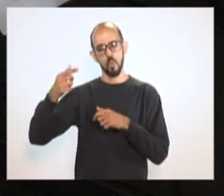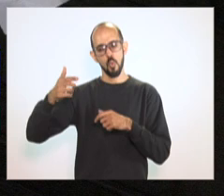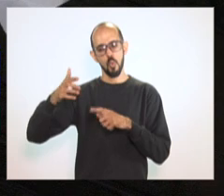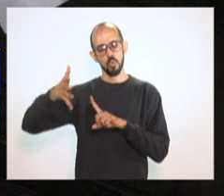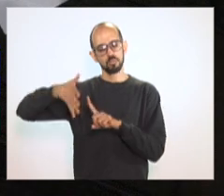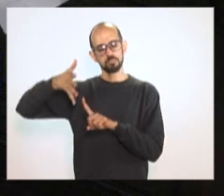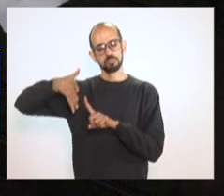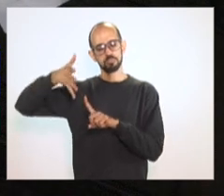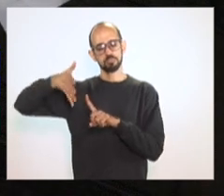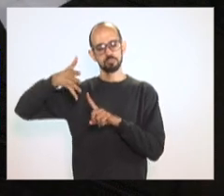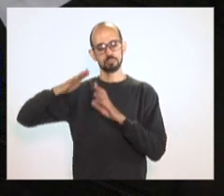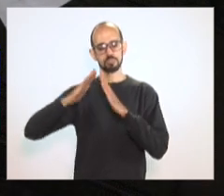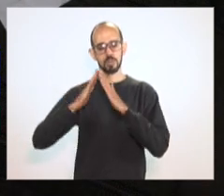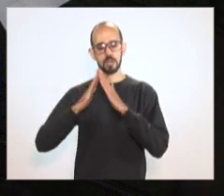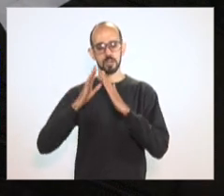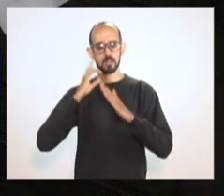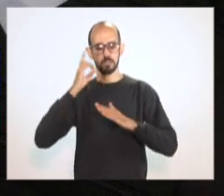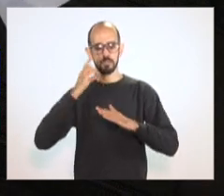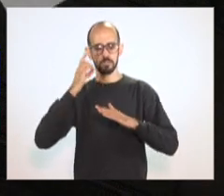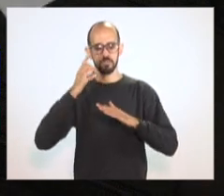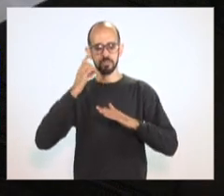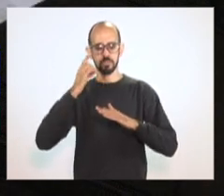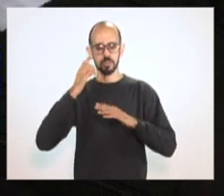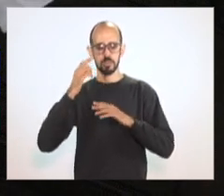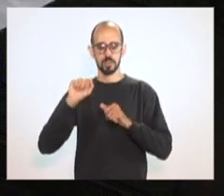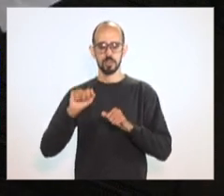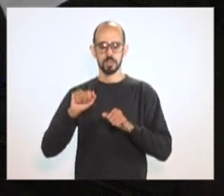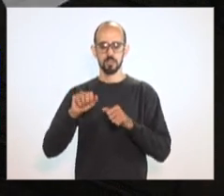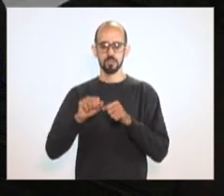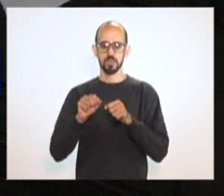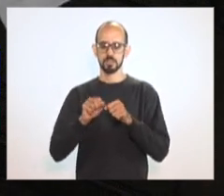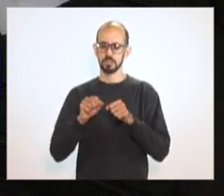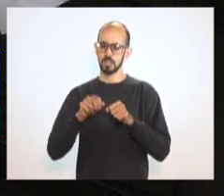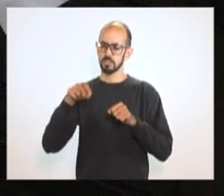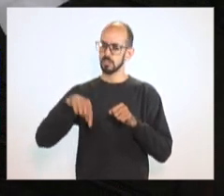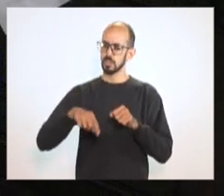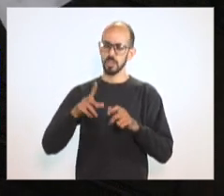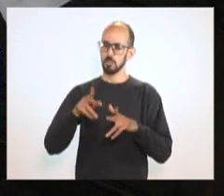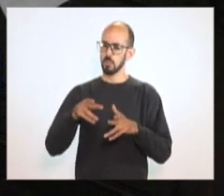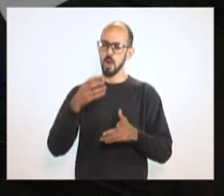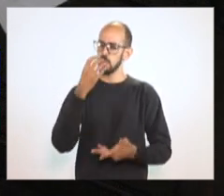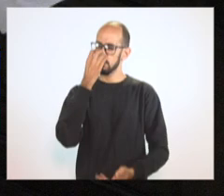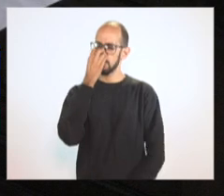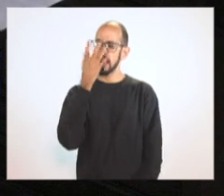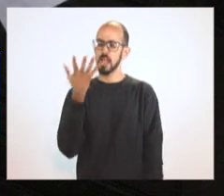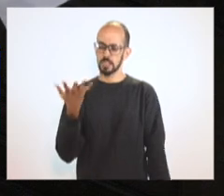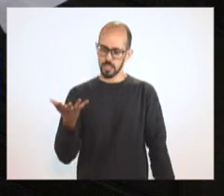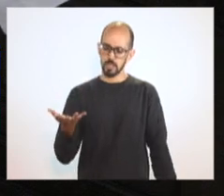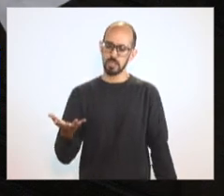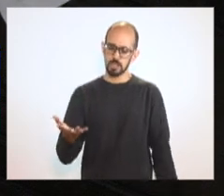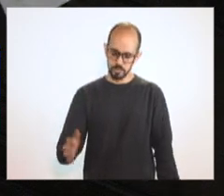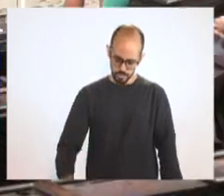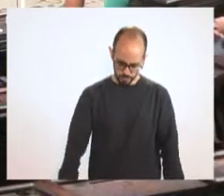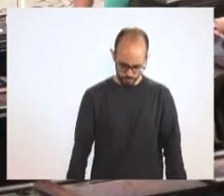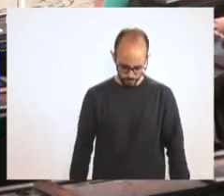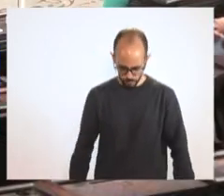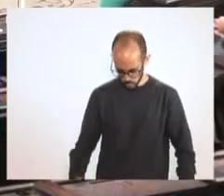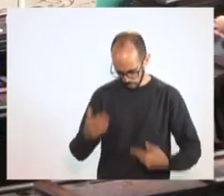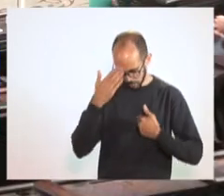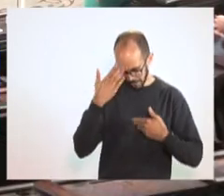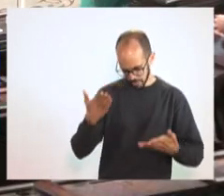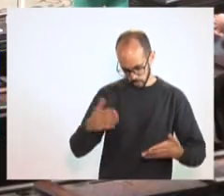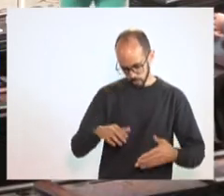esse plenário como se fosse um picadeiro de palhaçada muito obrigada senhora presidenta pela ordem